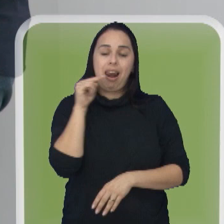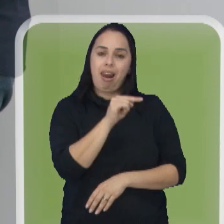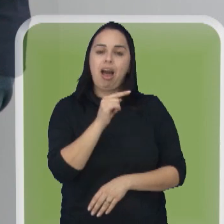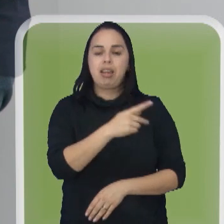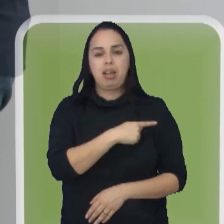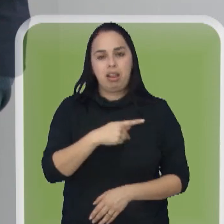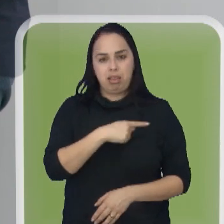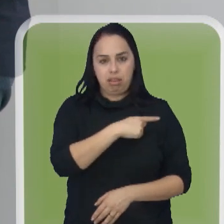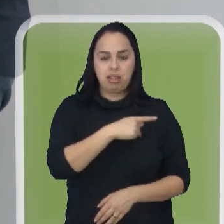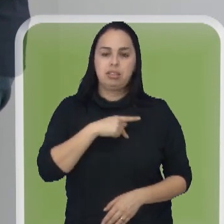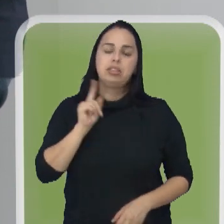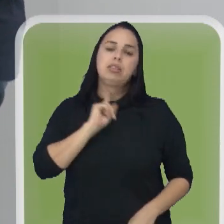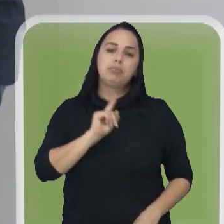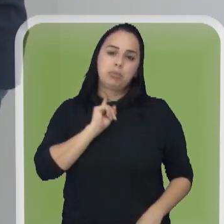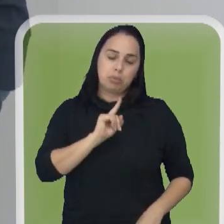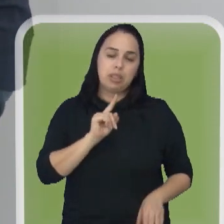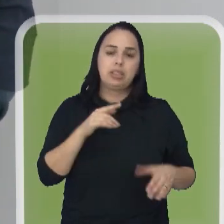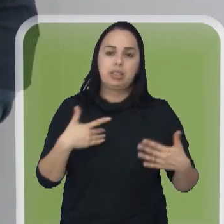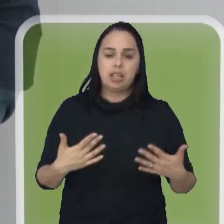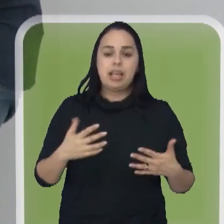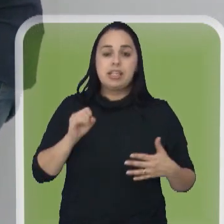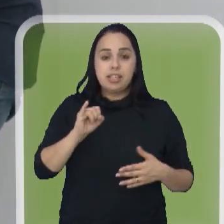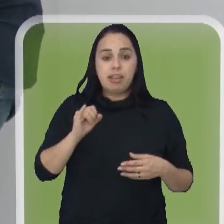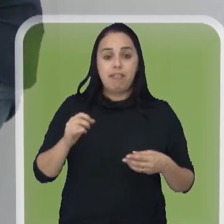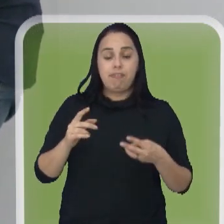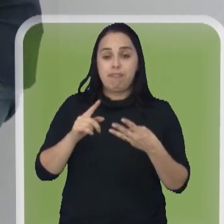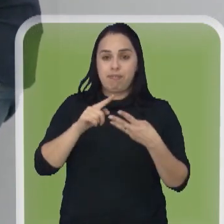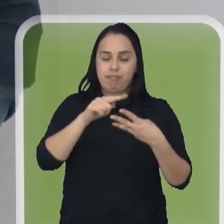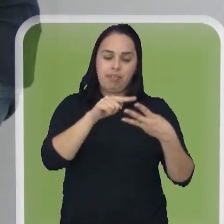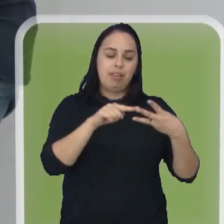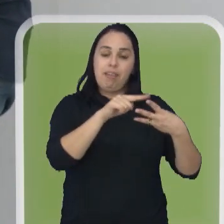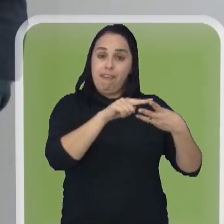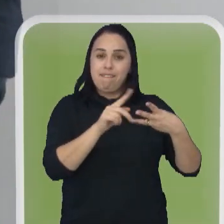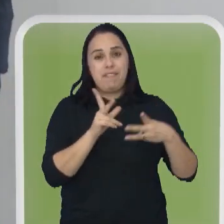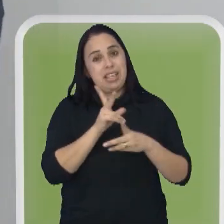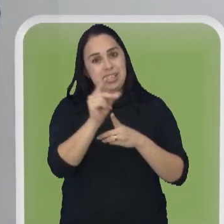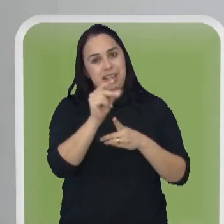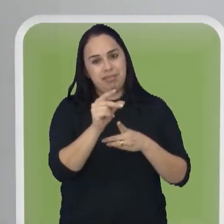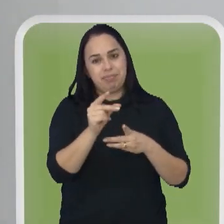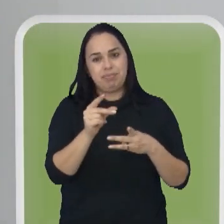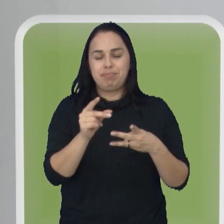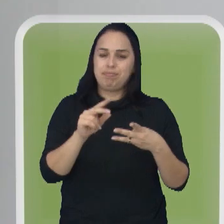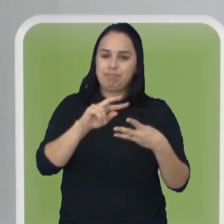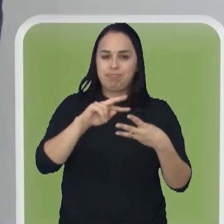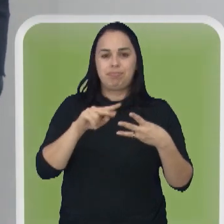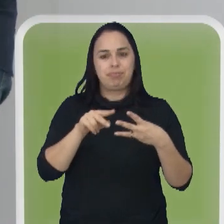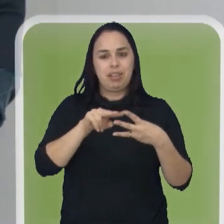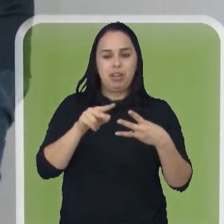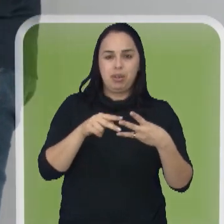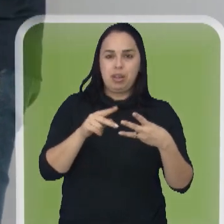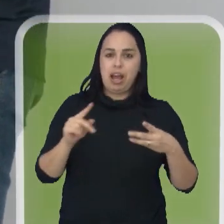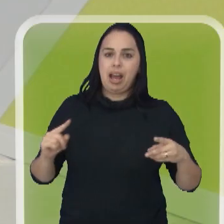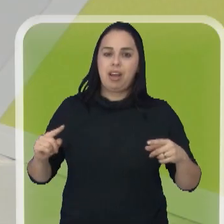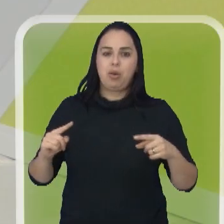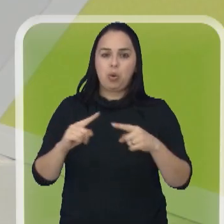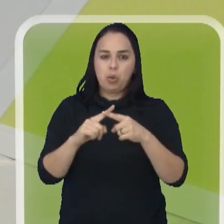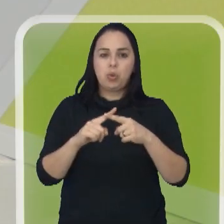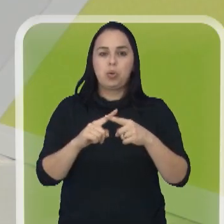Cruzeiro vencer aqui a segunda, ele fecha a série em 2-0, e aí o vencedor aqui dessa série enfrenta o Cruzeiro.